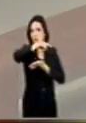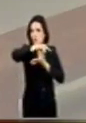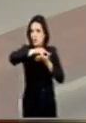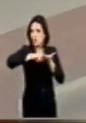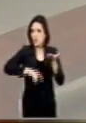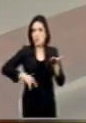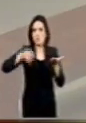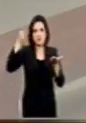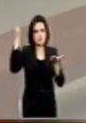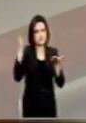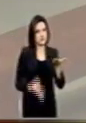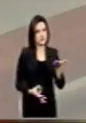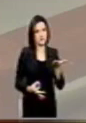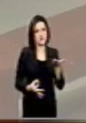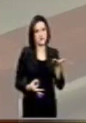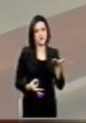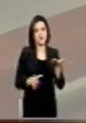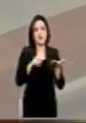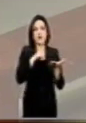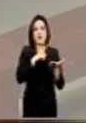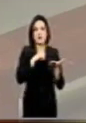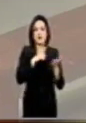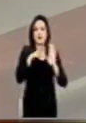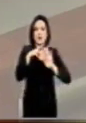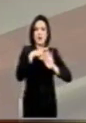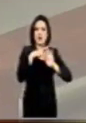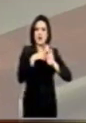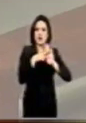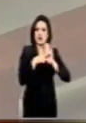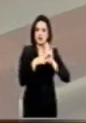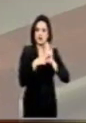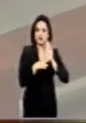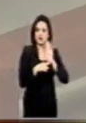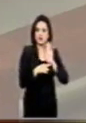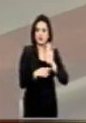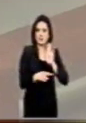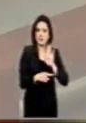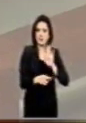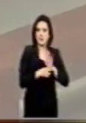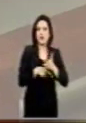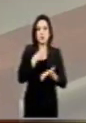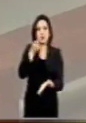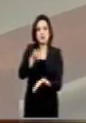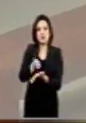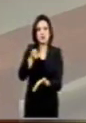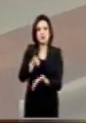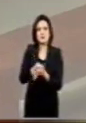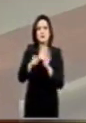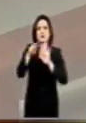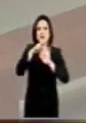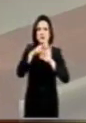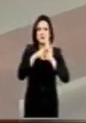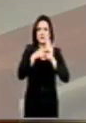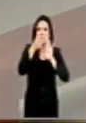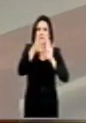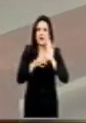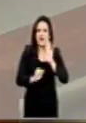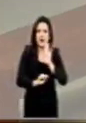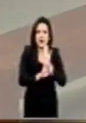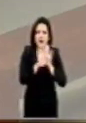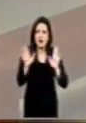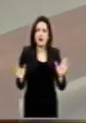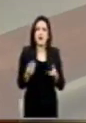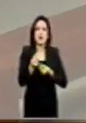documentadas. Temos um regimento que os rege, que os disciplina, dizendo expressamente que os procedimentos de